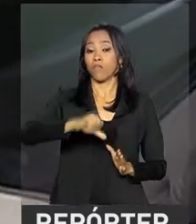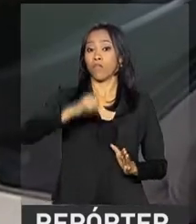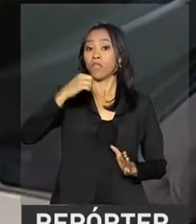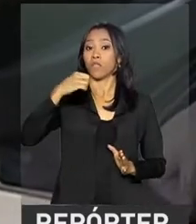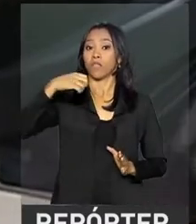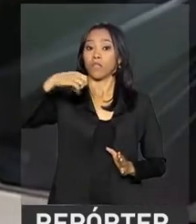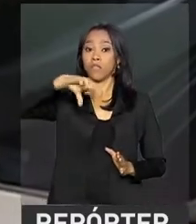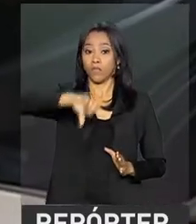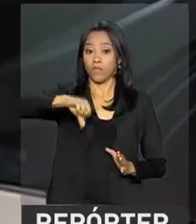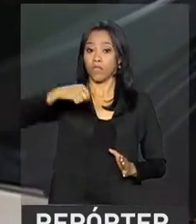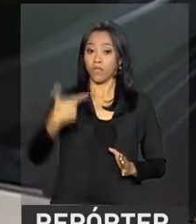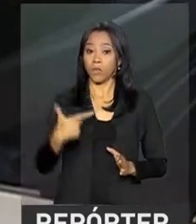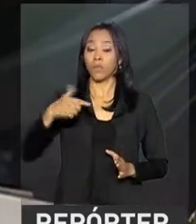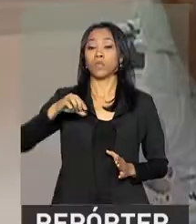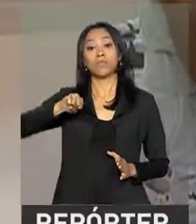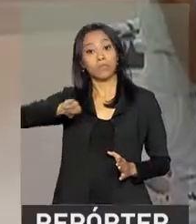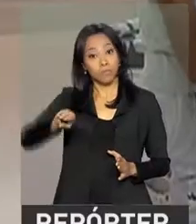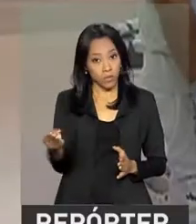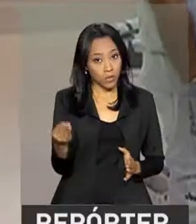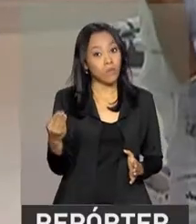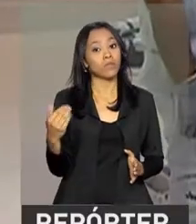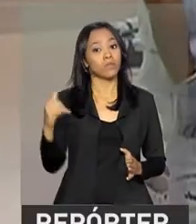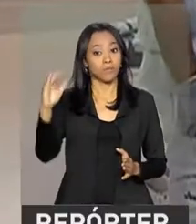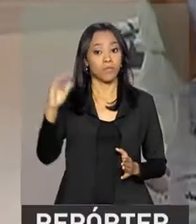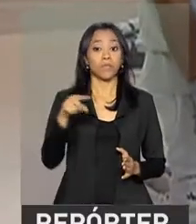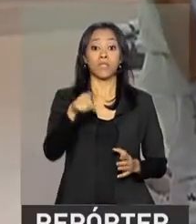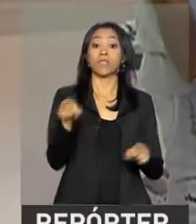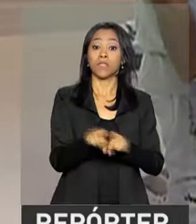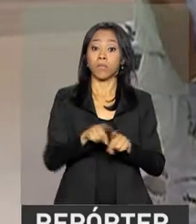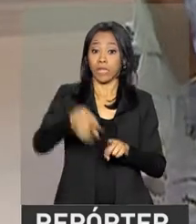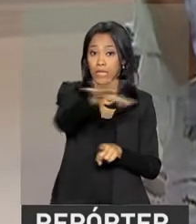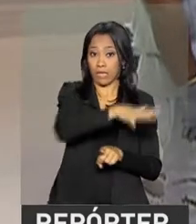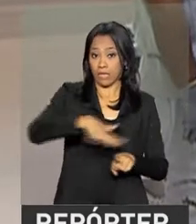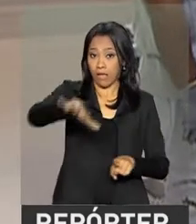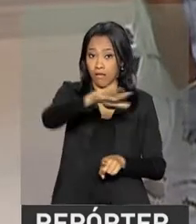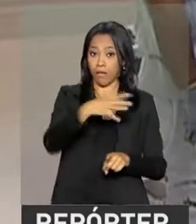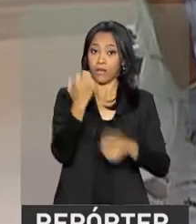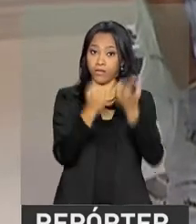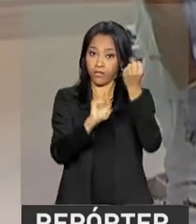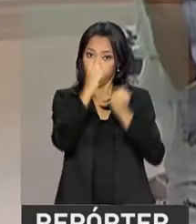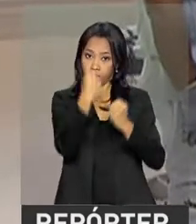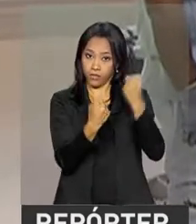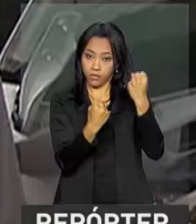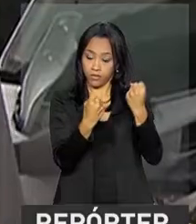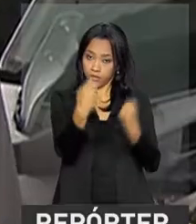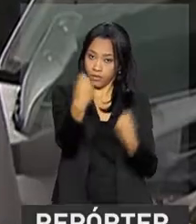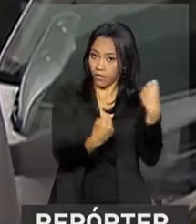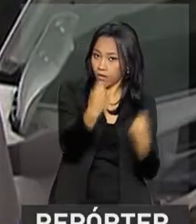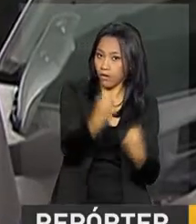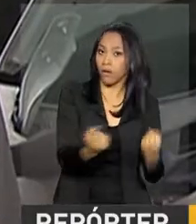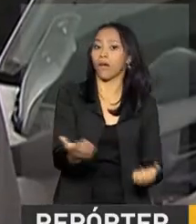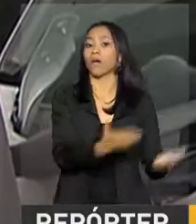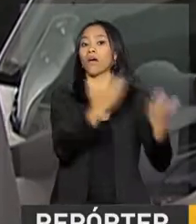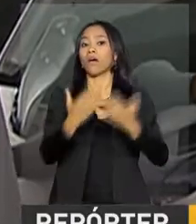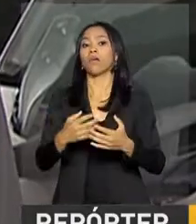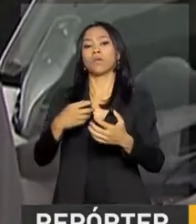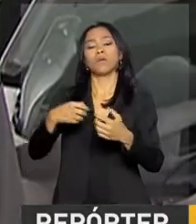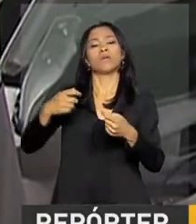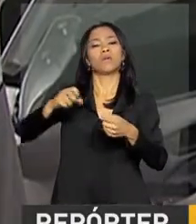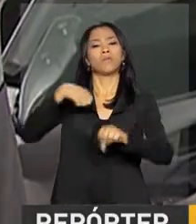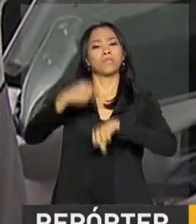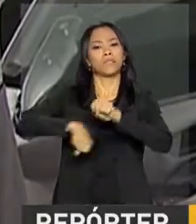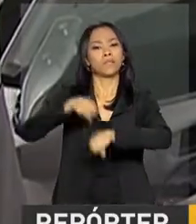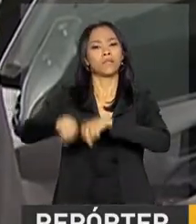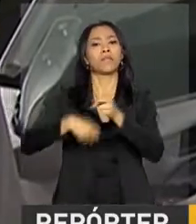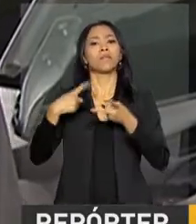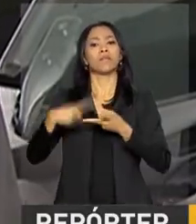pessoas setores como comércio e reparação de veículos e motocicletas além de serviços domésticos foram os que